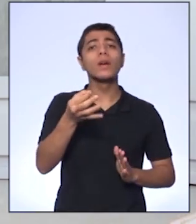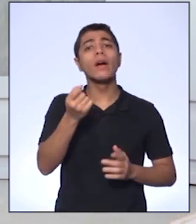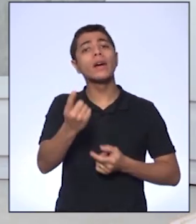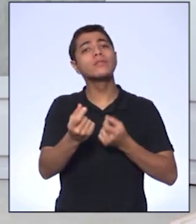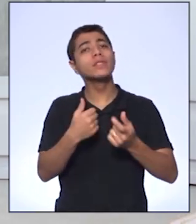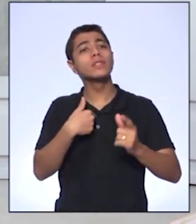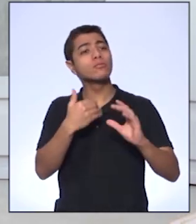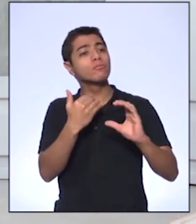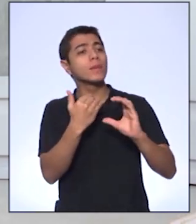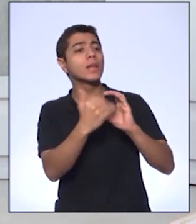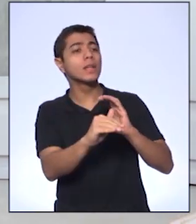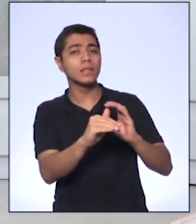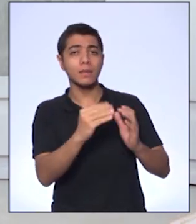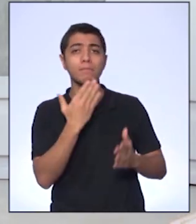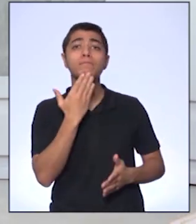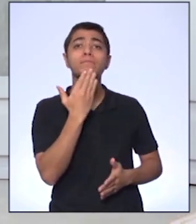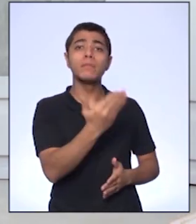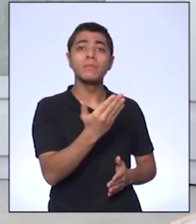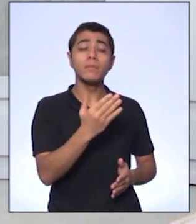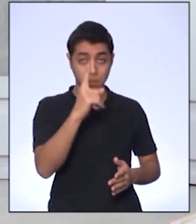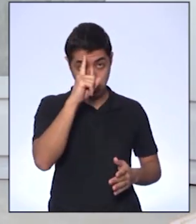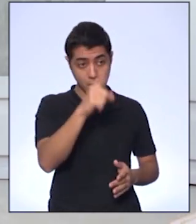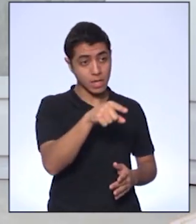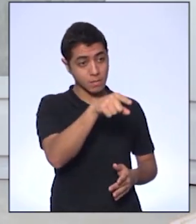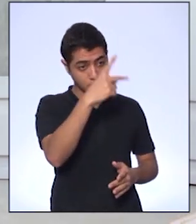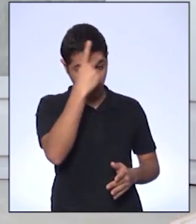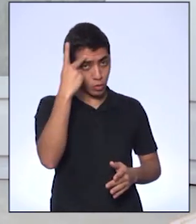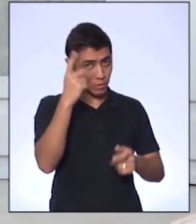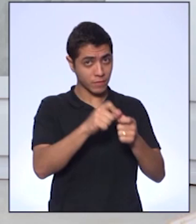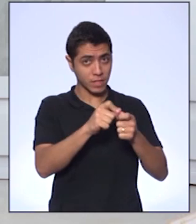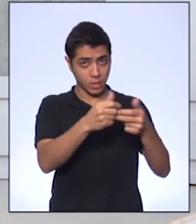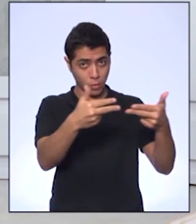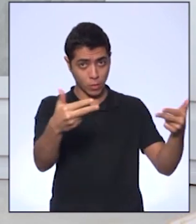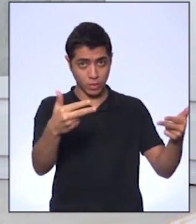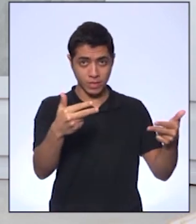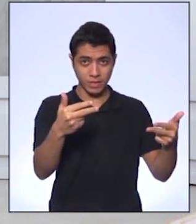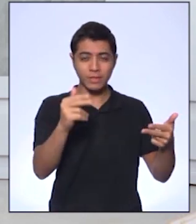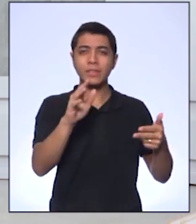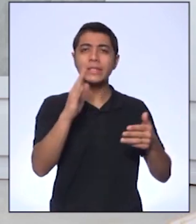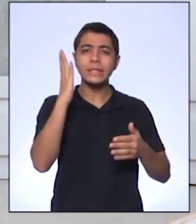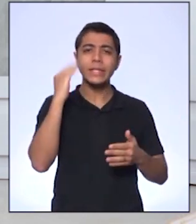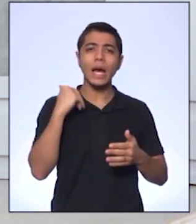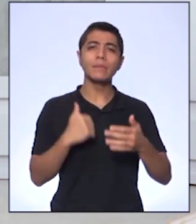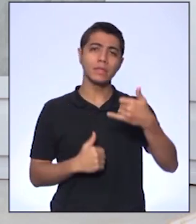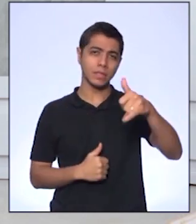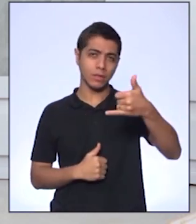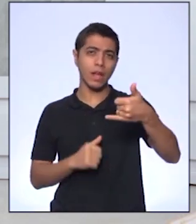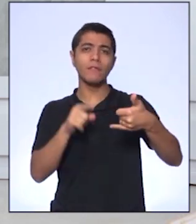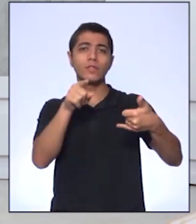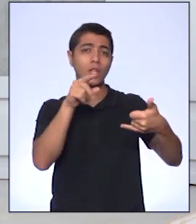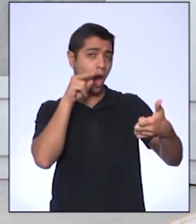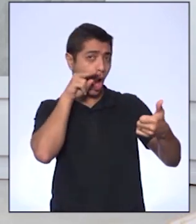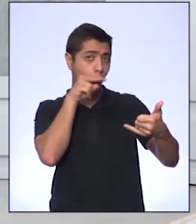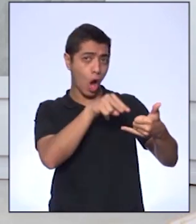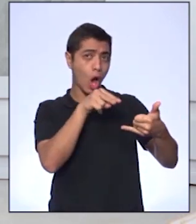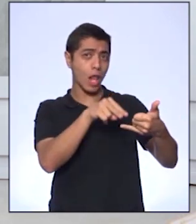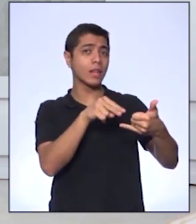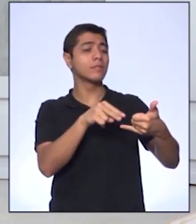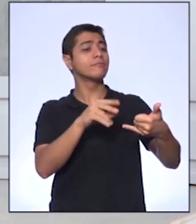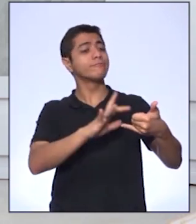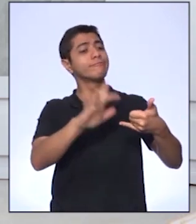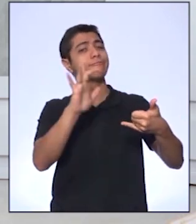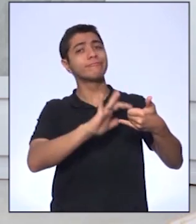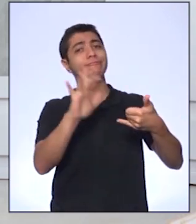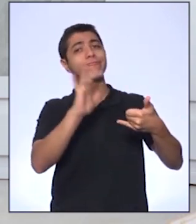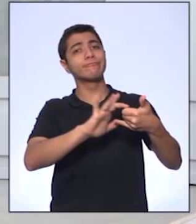para mandar o outro fazer alguma coisa. Você está pensando naquela tela do seu aplicativo que você passa o tempo inteiro olhando e mandando mensagens? Veja se você não